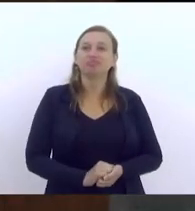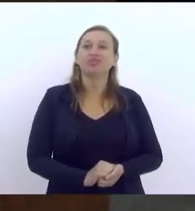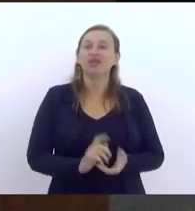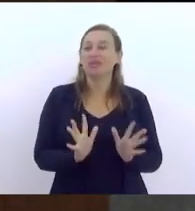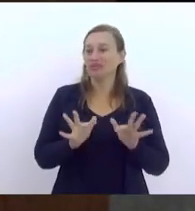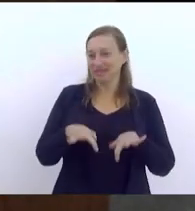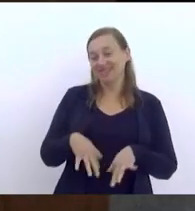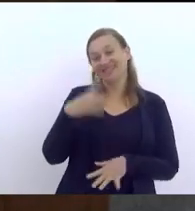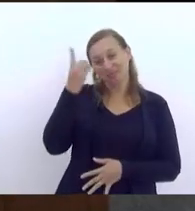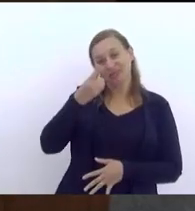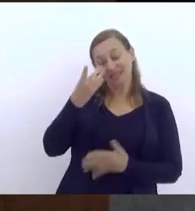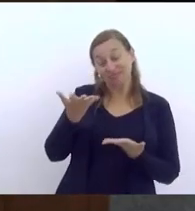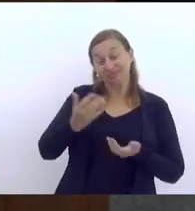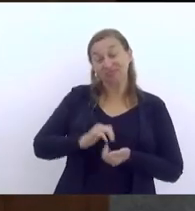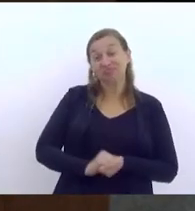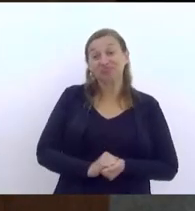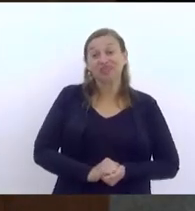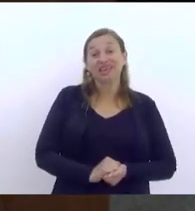terminar, deputado.